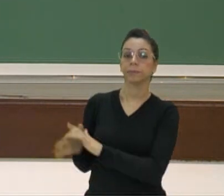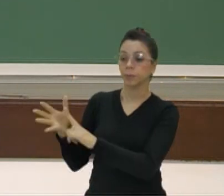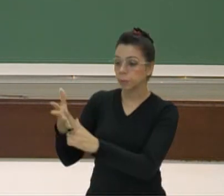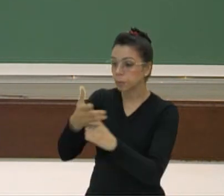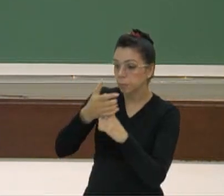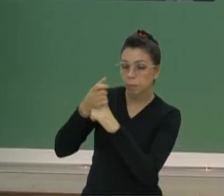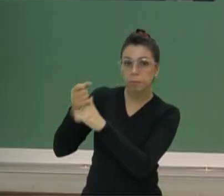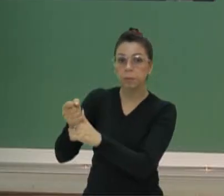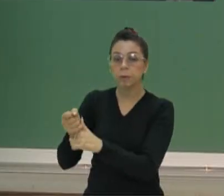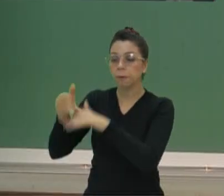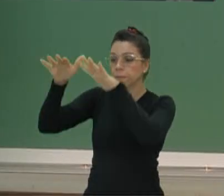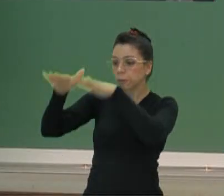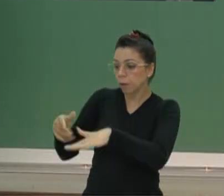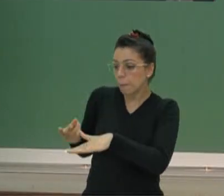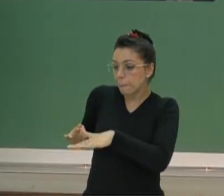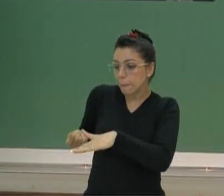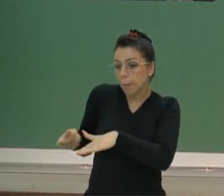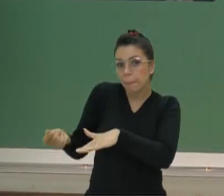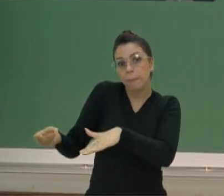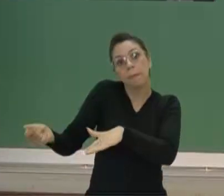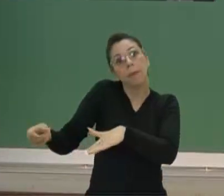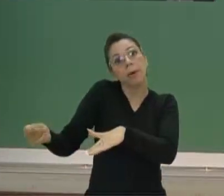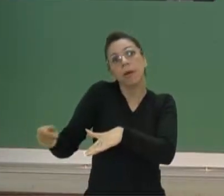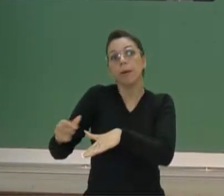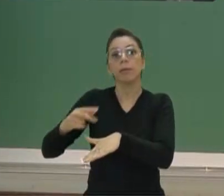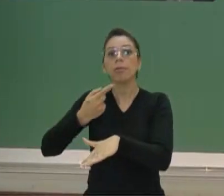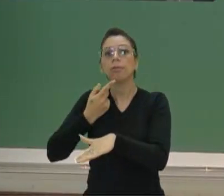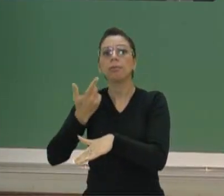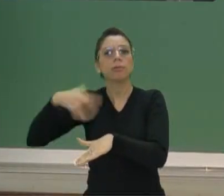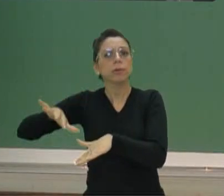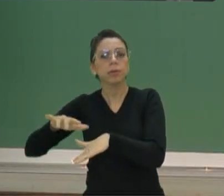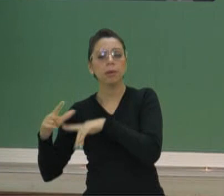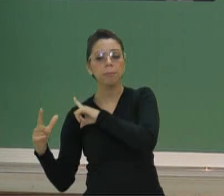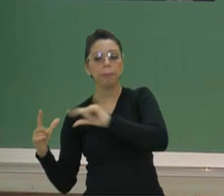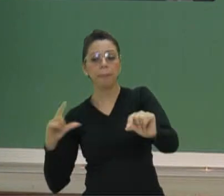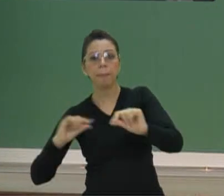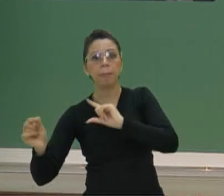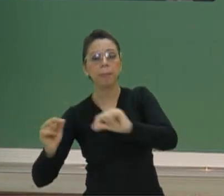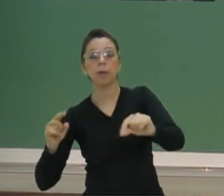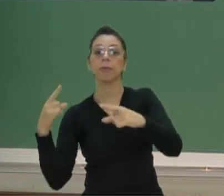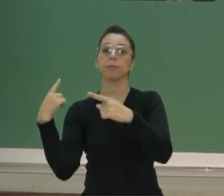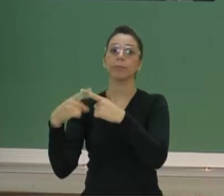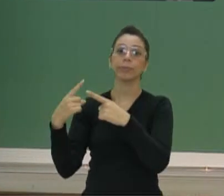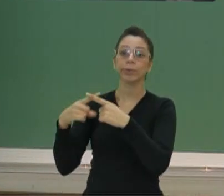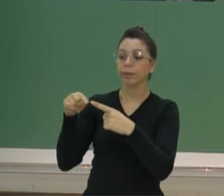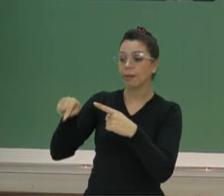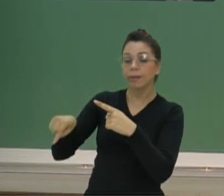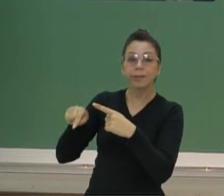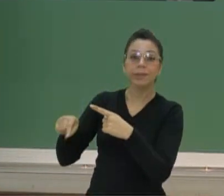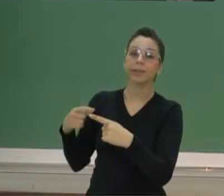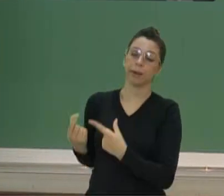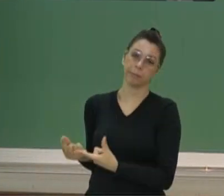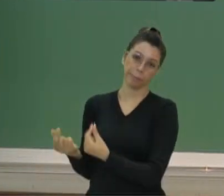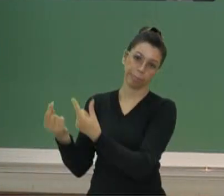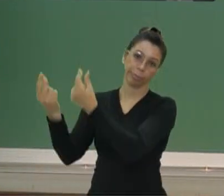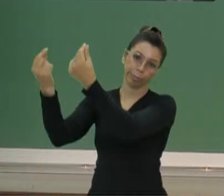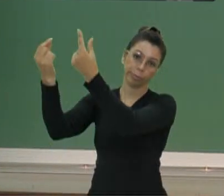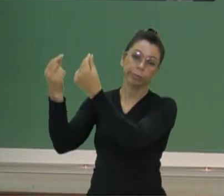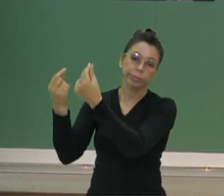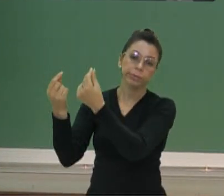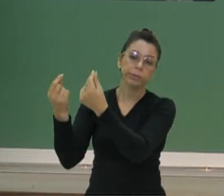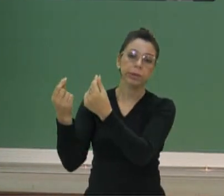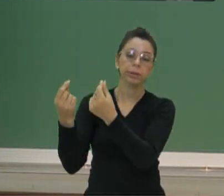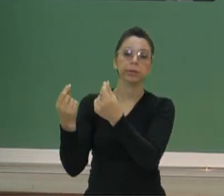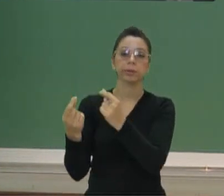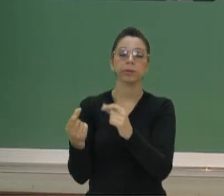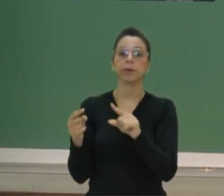mais tempo e não queriam largar o território africano, logicamente por sua riqueza, por toda a estruturação que nós vimos que o